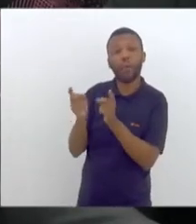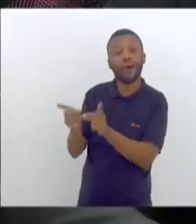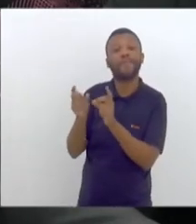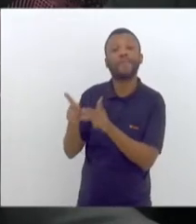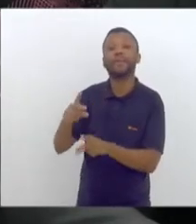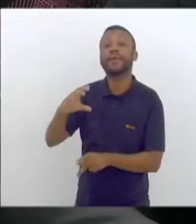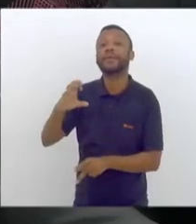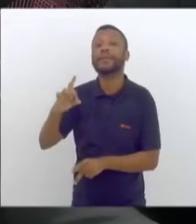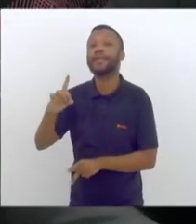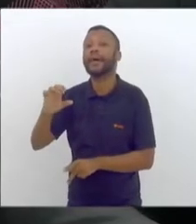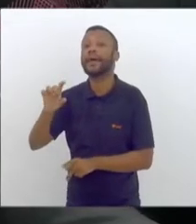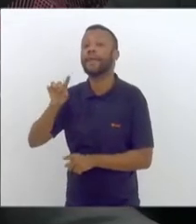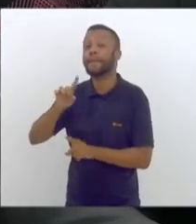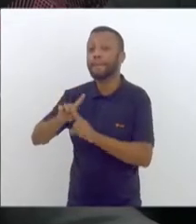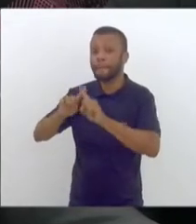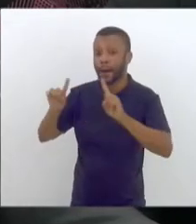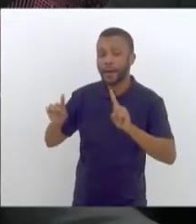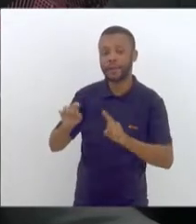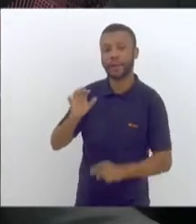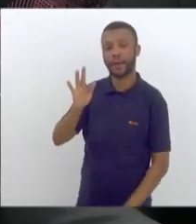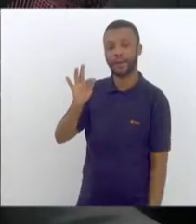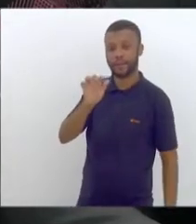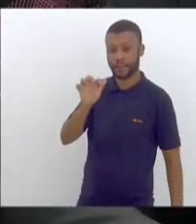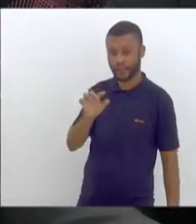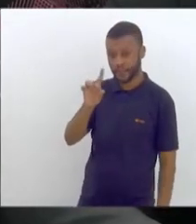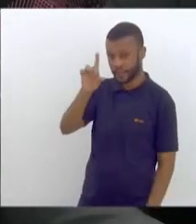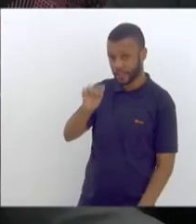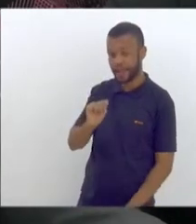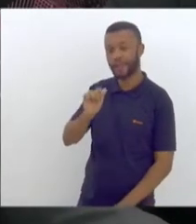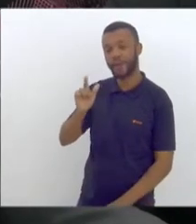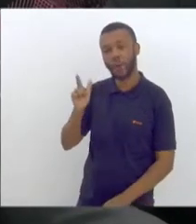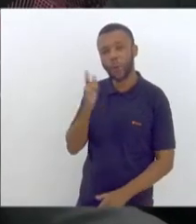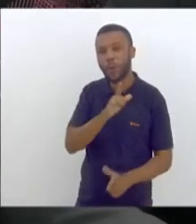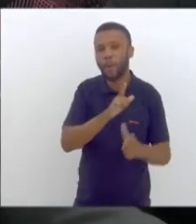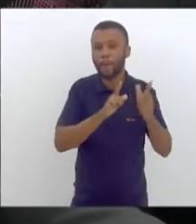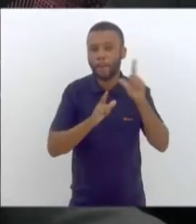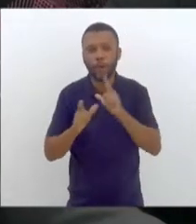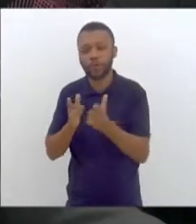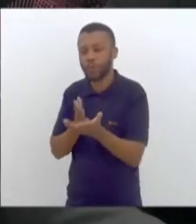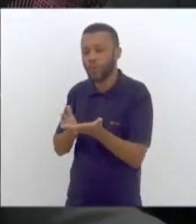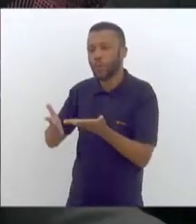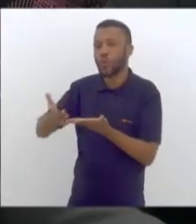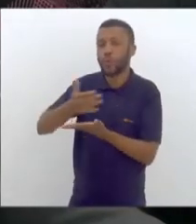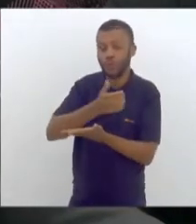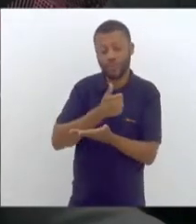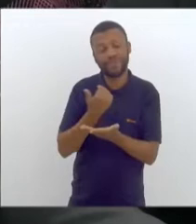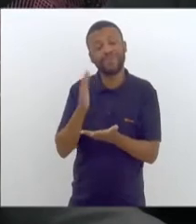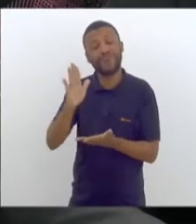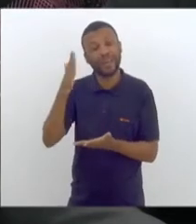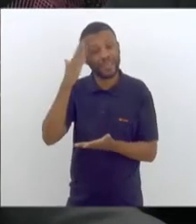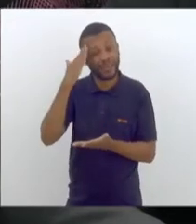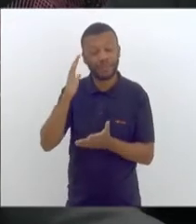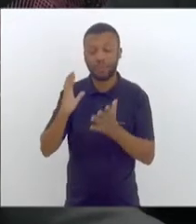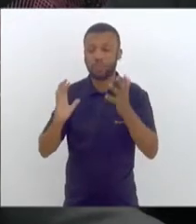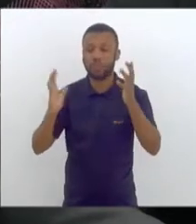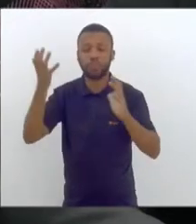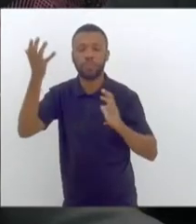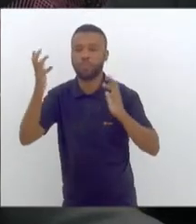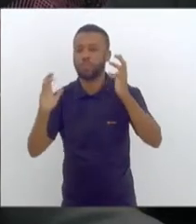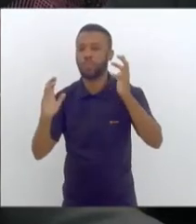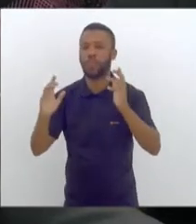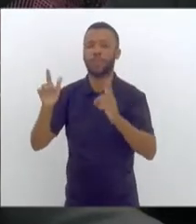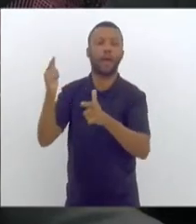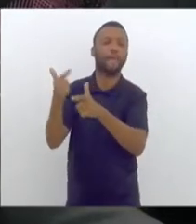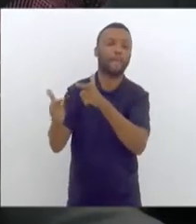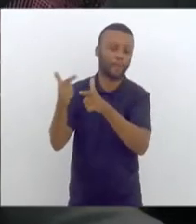verdade é que a fazenda vem recuperando ao longo do tempo a capacidade de arrecadação Apesar desses contratempos que a gente acaba tendo